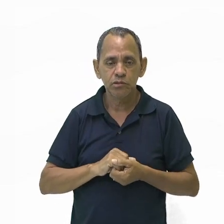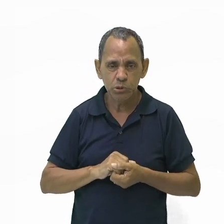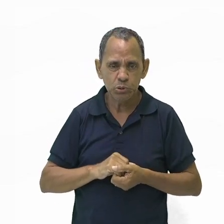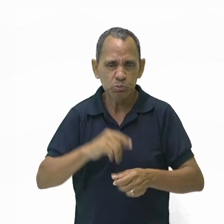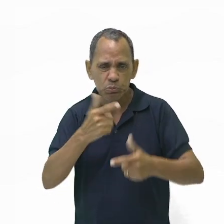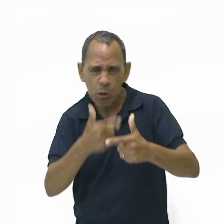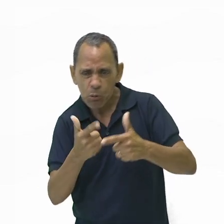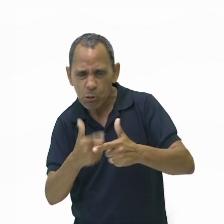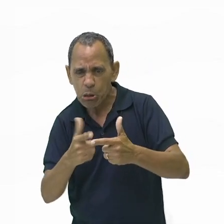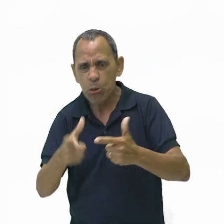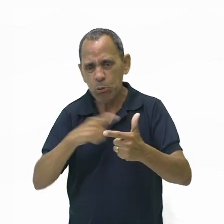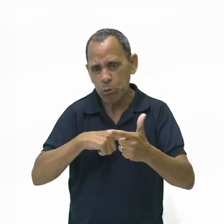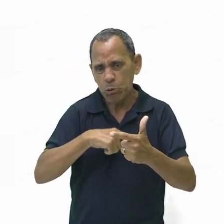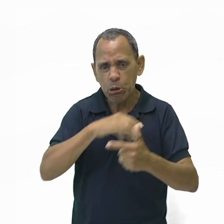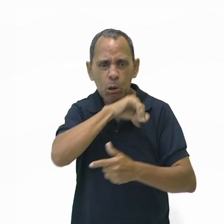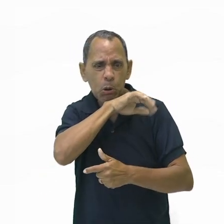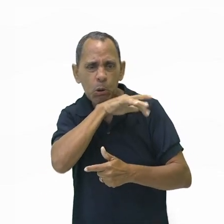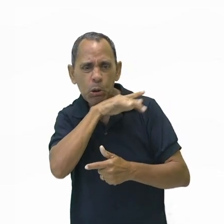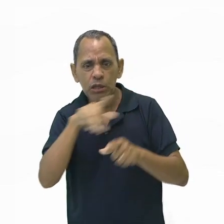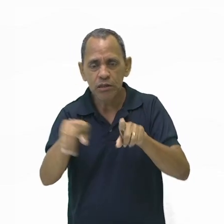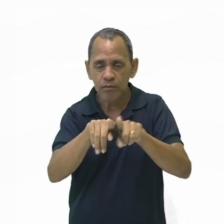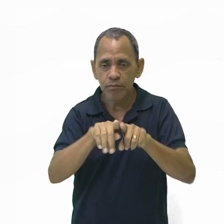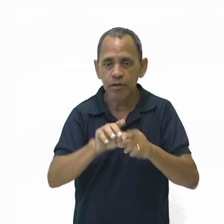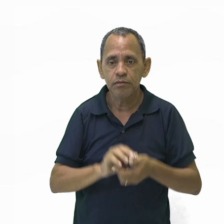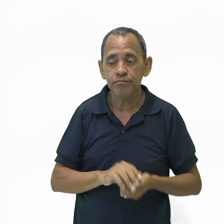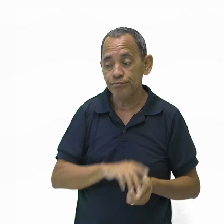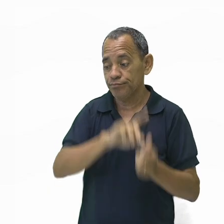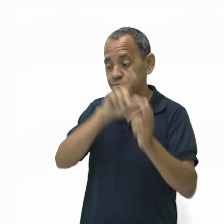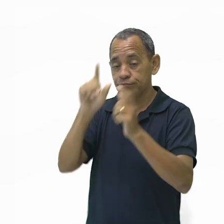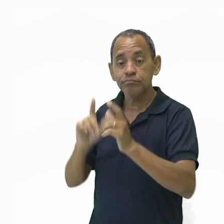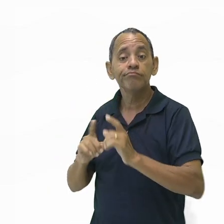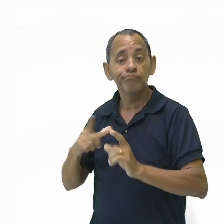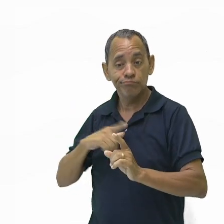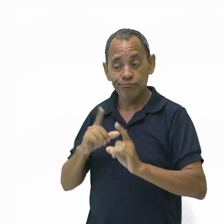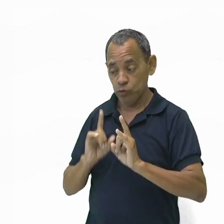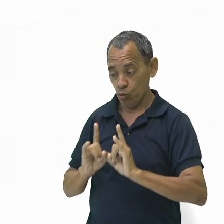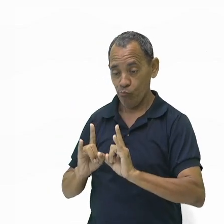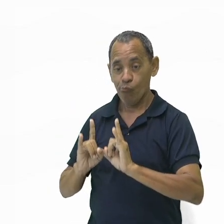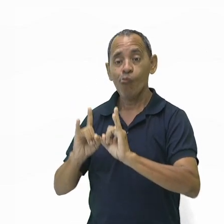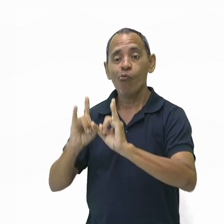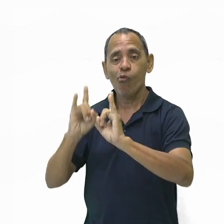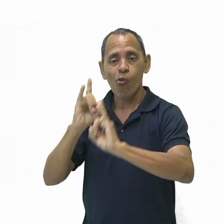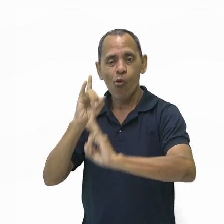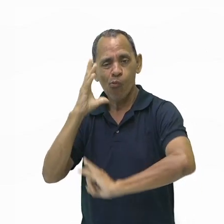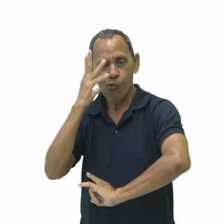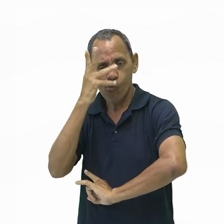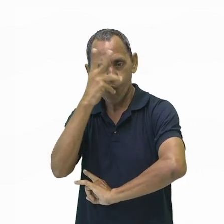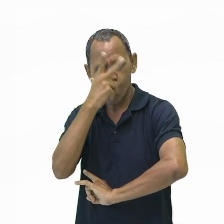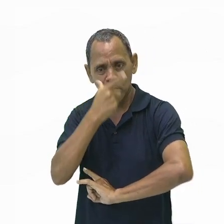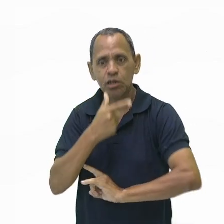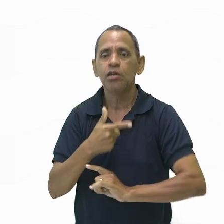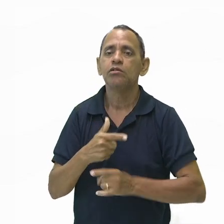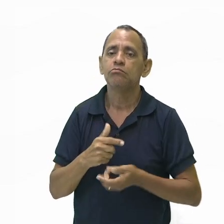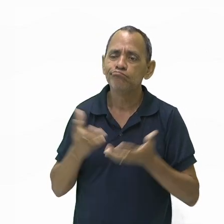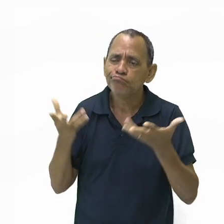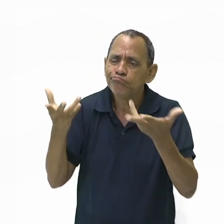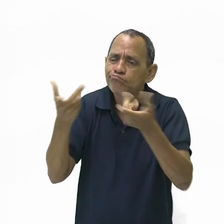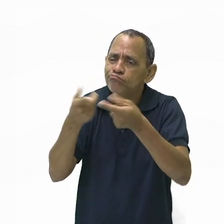Tudo desarranjado. Mas, do outro lado, a gente tem esses prédios bonitões, né? Imagens como essa,